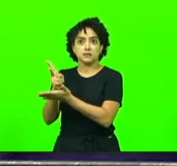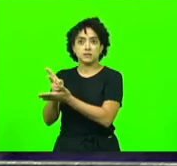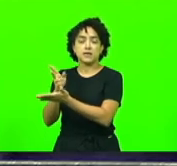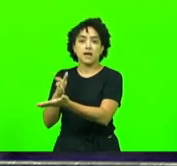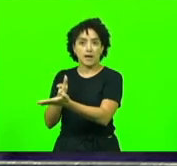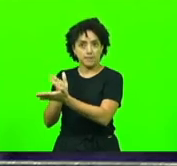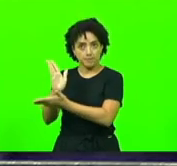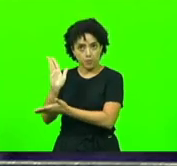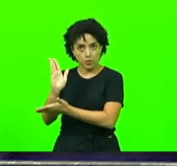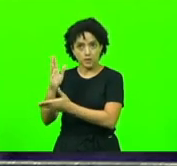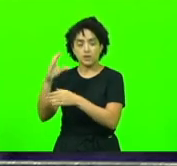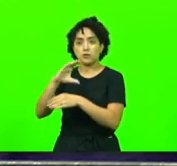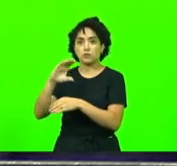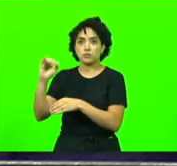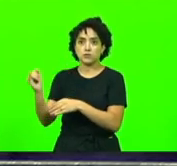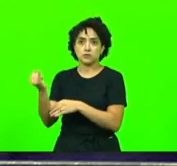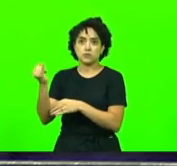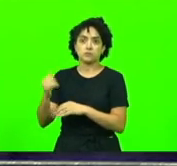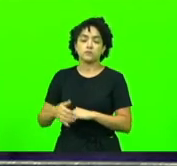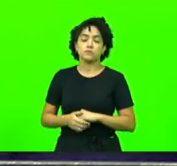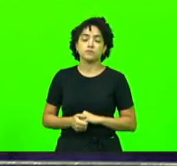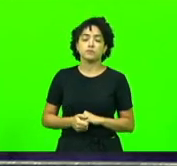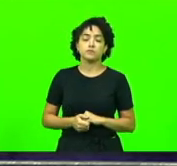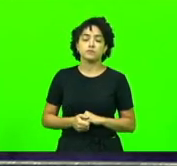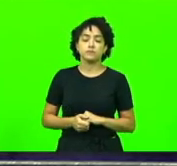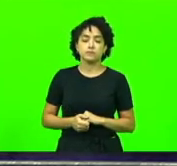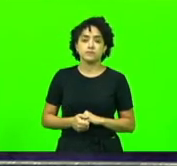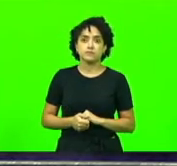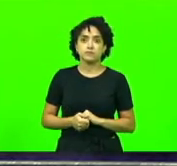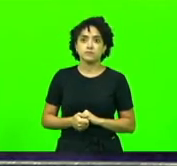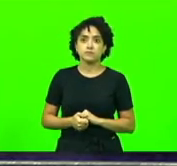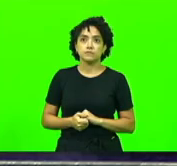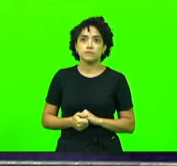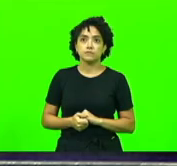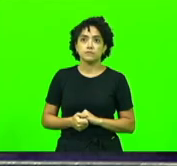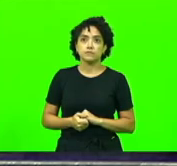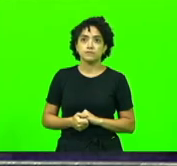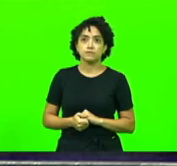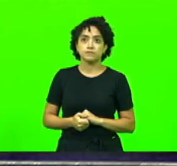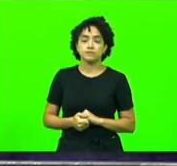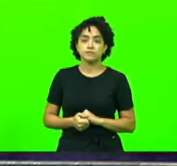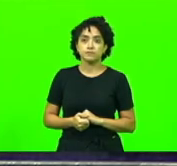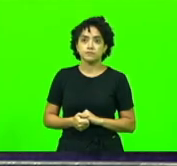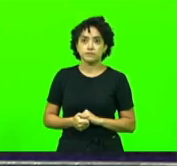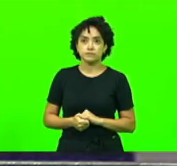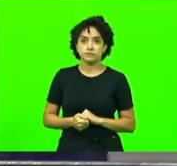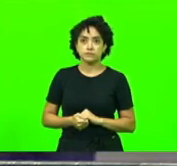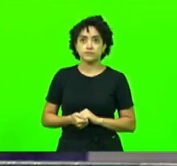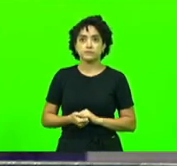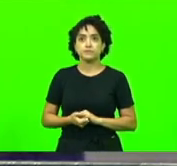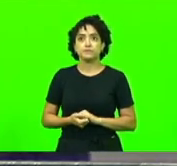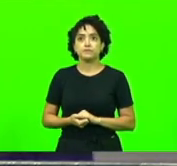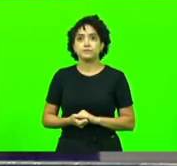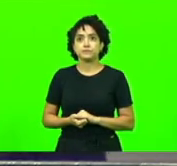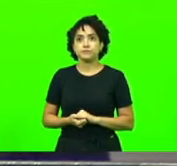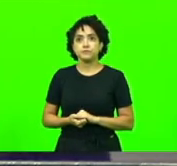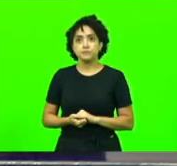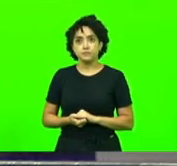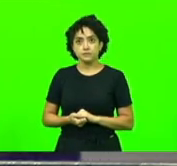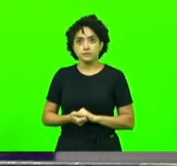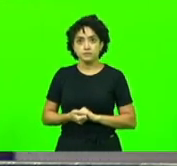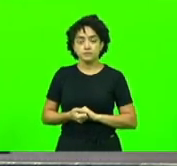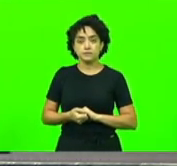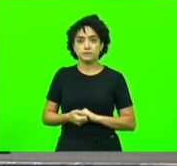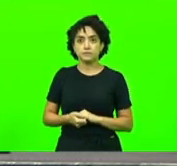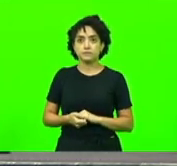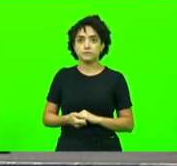parecer da Comissão de Constituição e Justiça. É isso? Não. Um, aprova. Não. Dois, rejeita. Então, parecer.